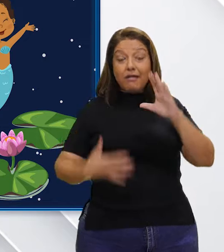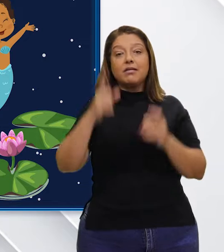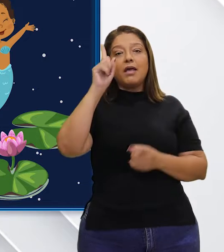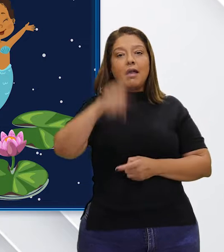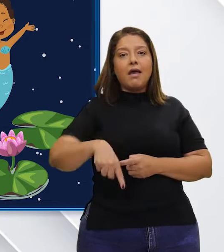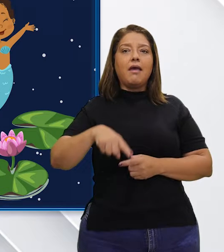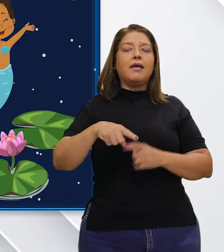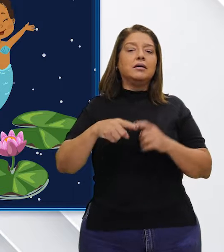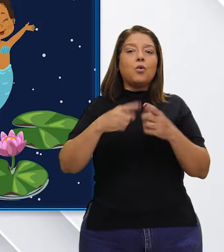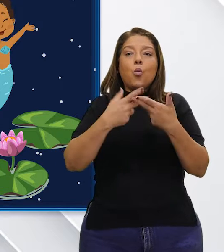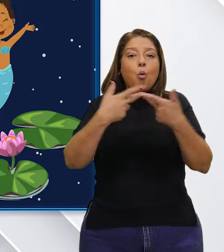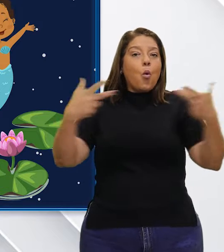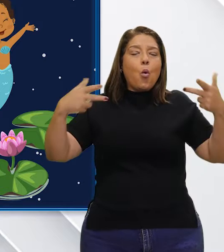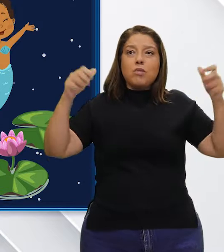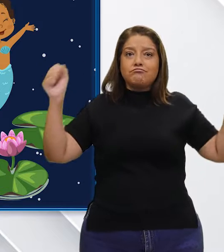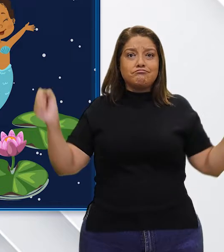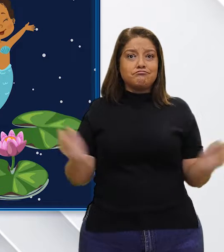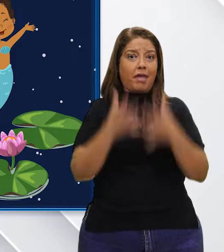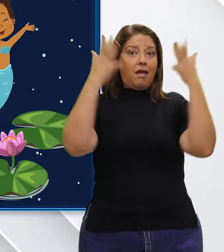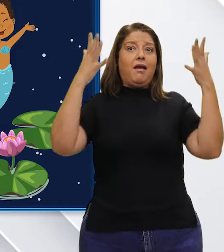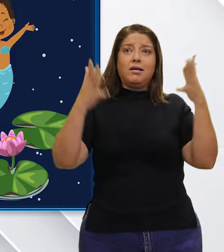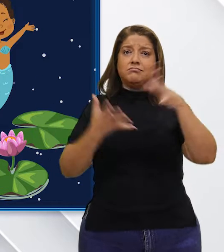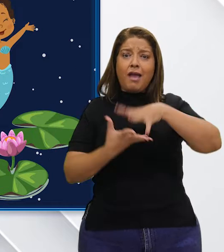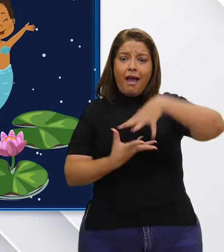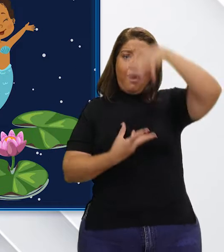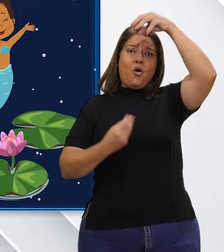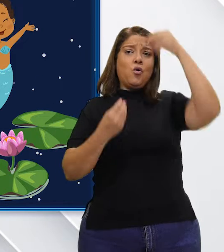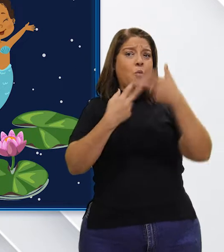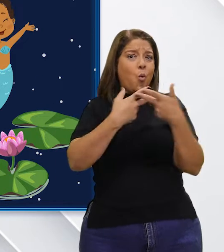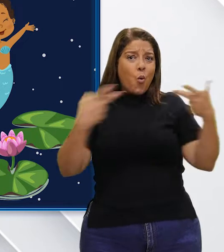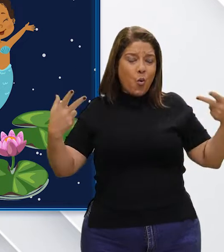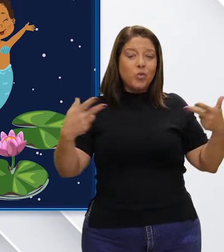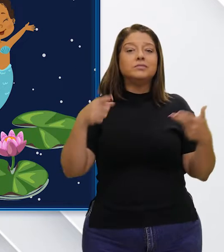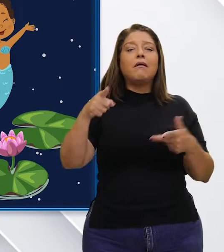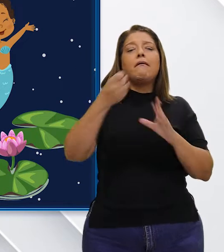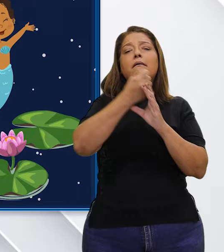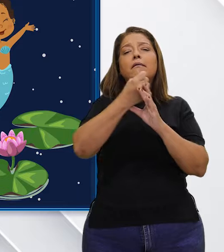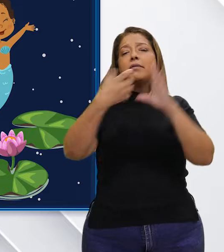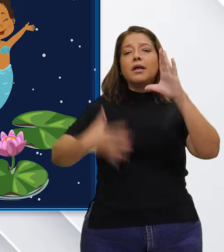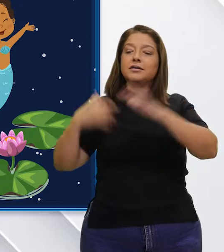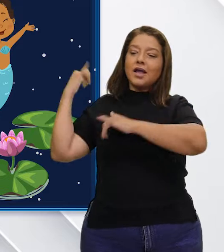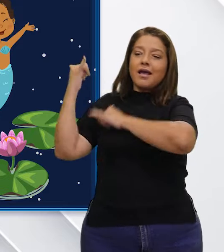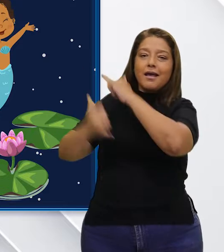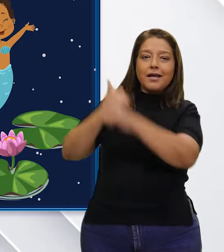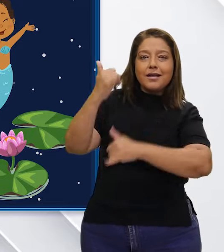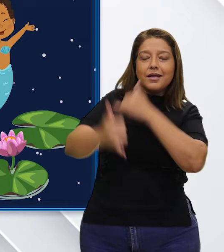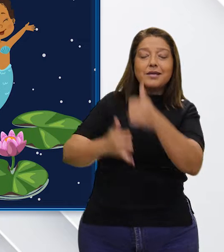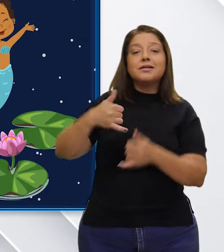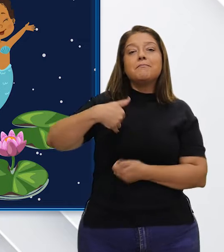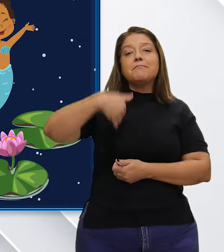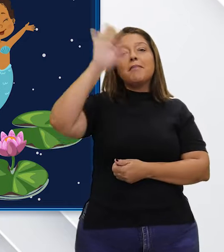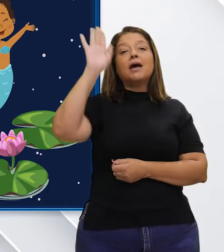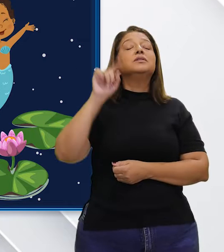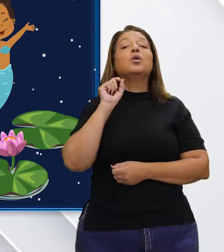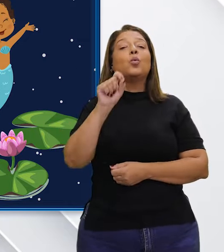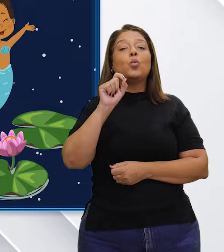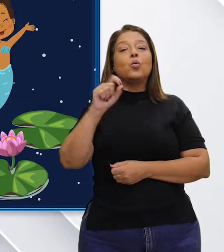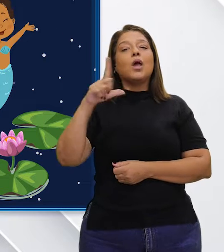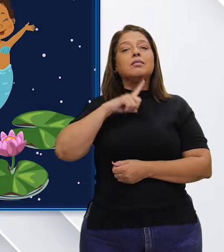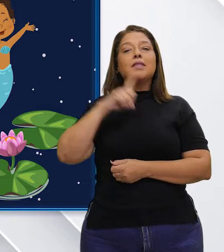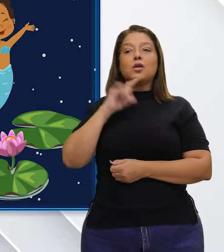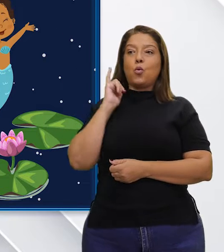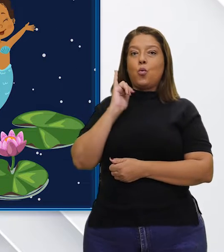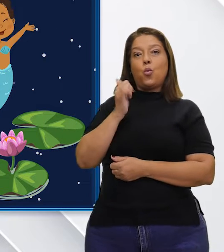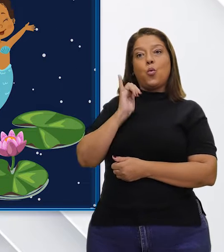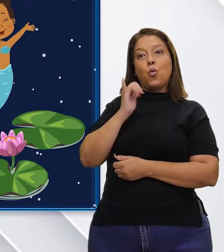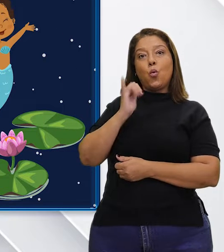e sobrenaturais. Uma característica marcante das lendas são os elementos fantásticos e sobrenaturais presentes